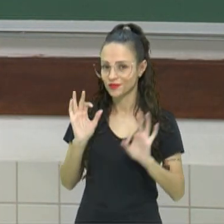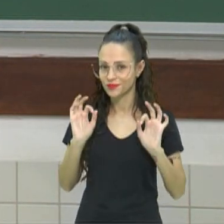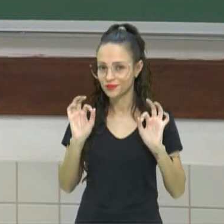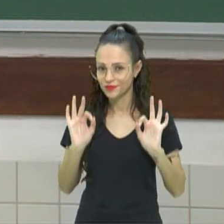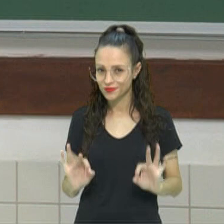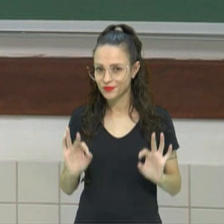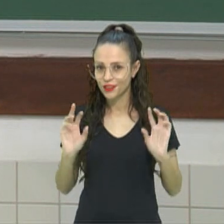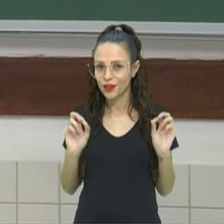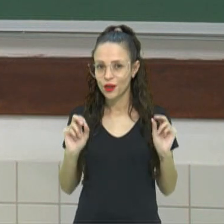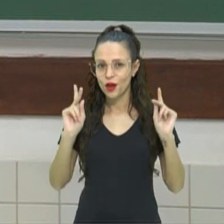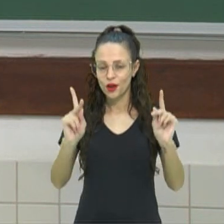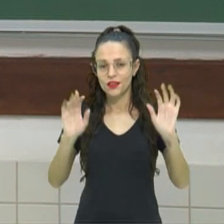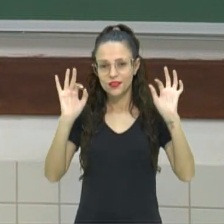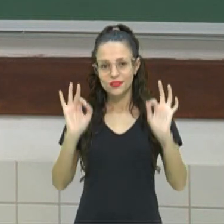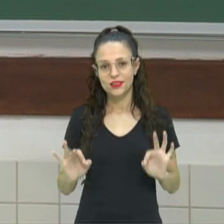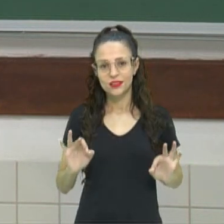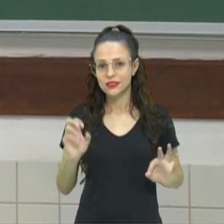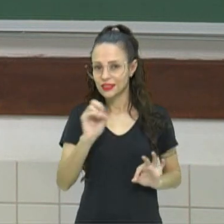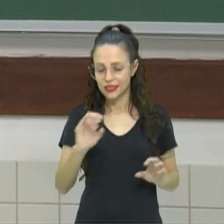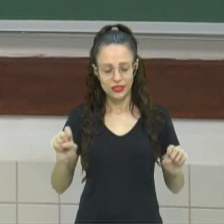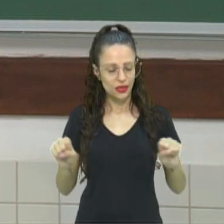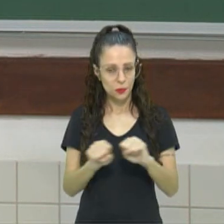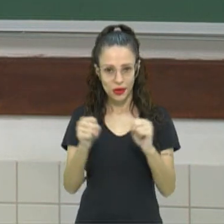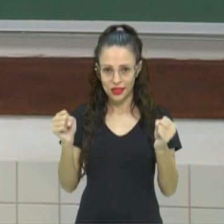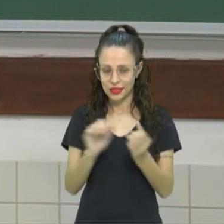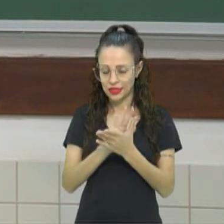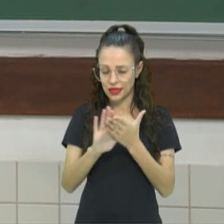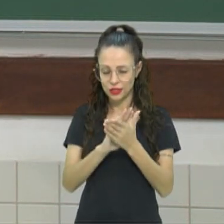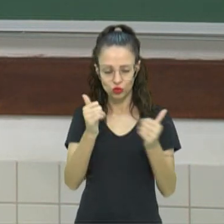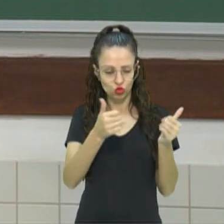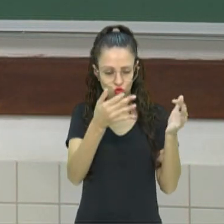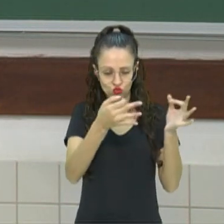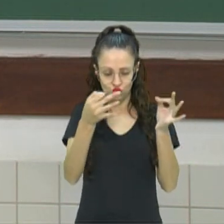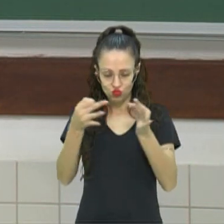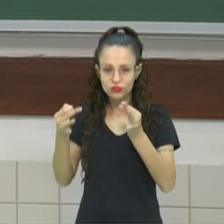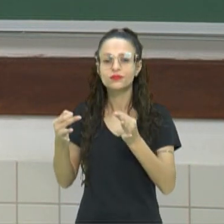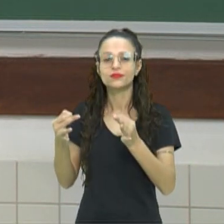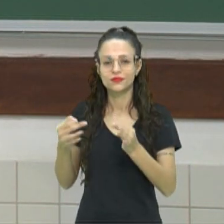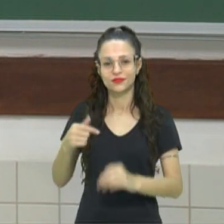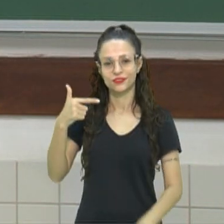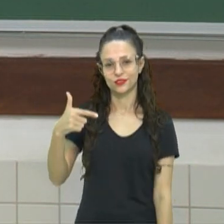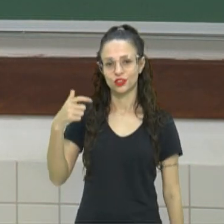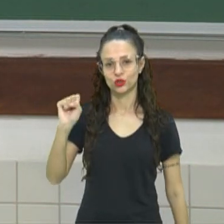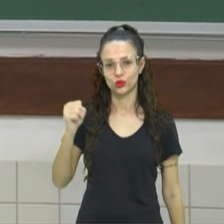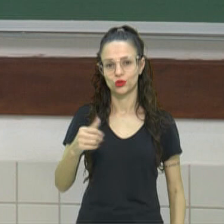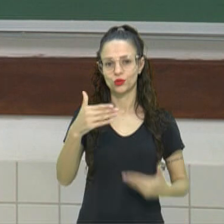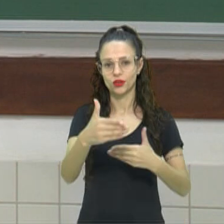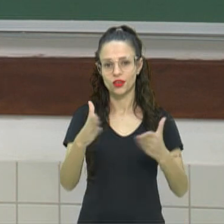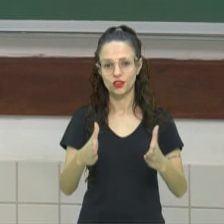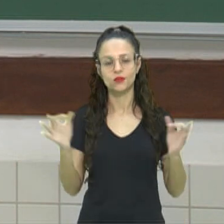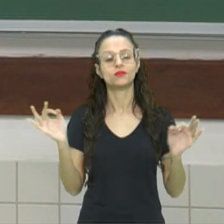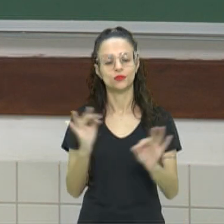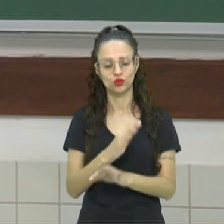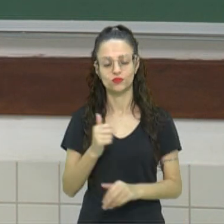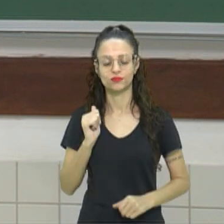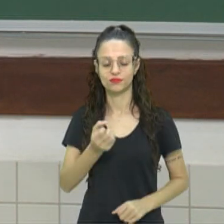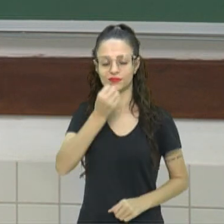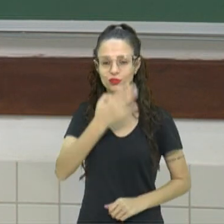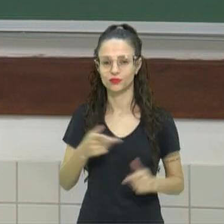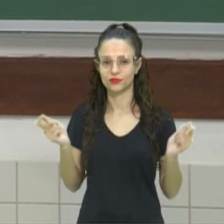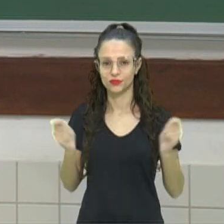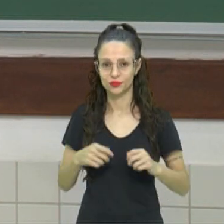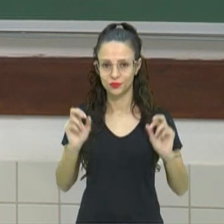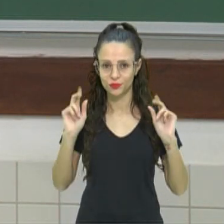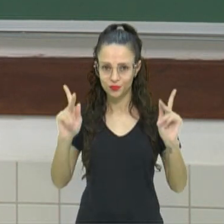ok? Exatamente, se ninguém quebrasse nada, se desse tudo certinho, 28 caixas seriam suficientes,